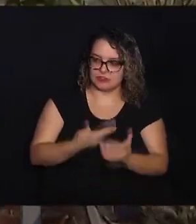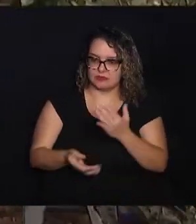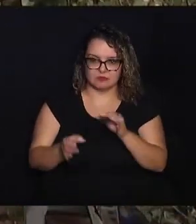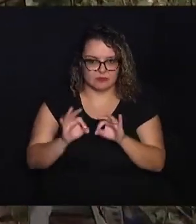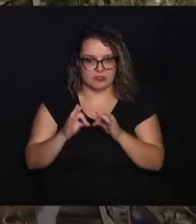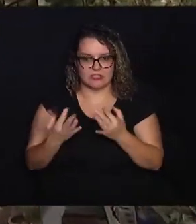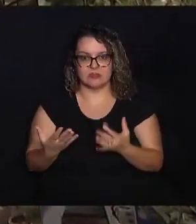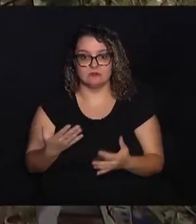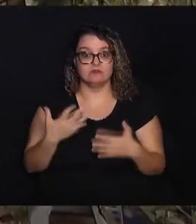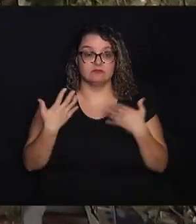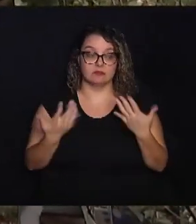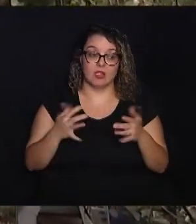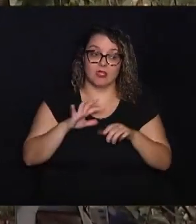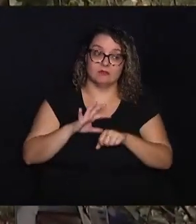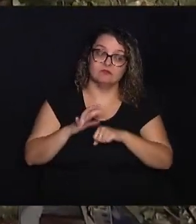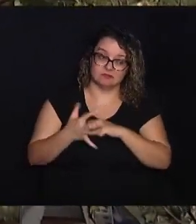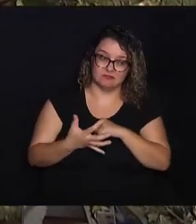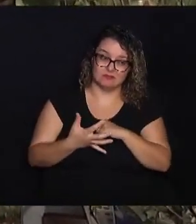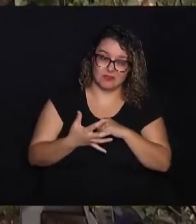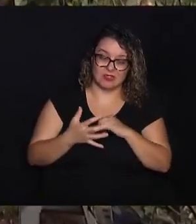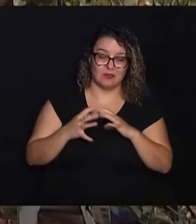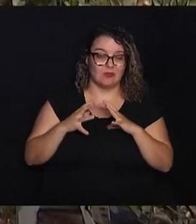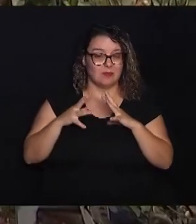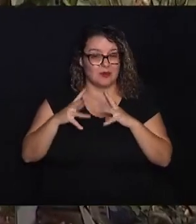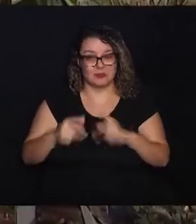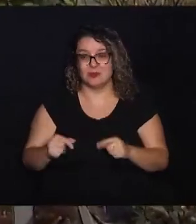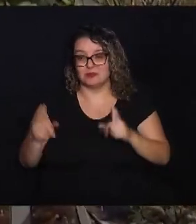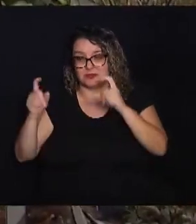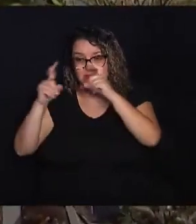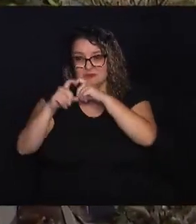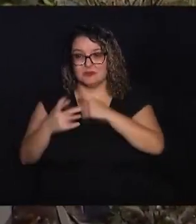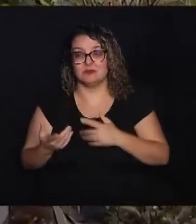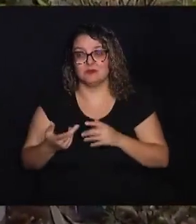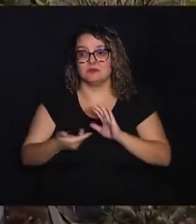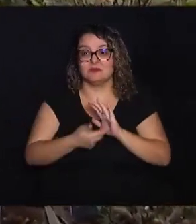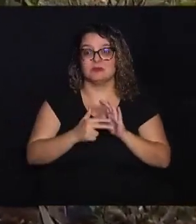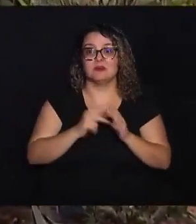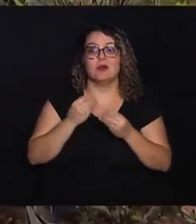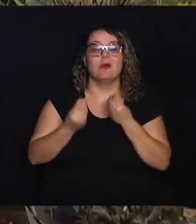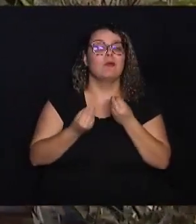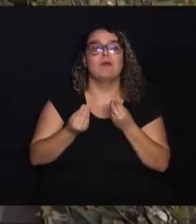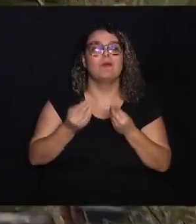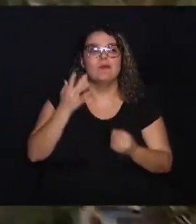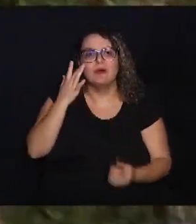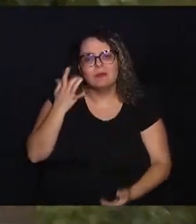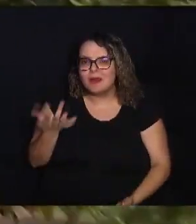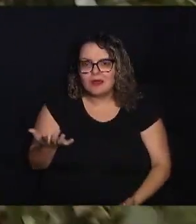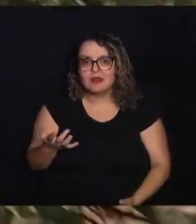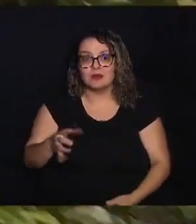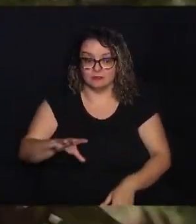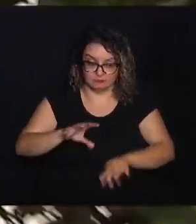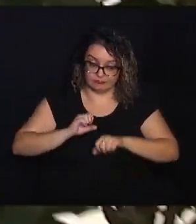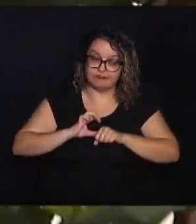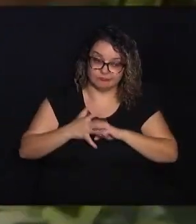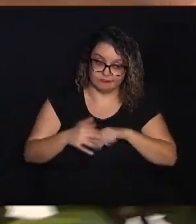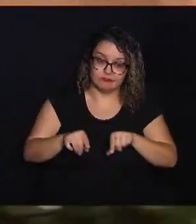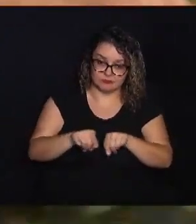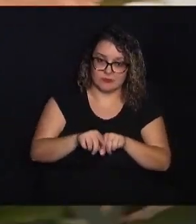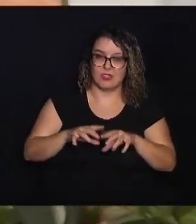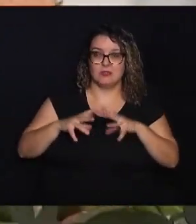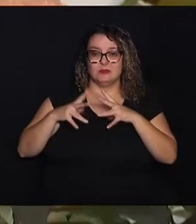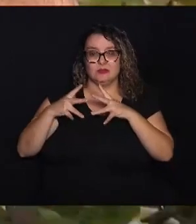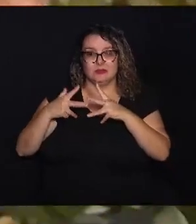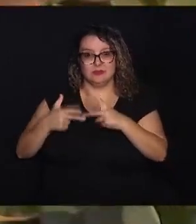aí a pandemia foi um desafio para todo mundo, no sentido, como que vai ser o dia de amanhã? Eu peguei Covid também, tive todo